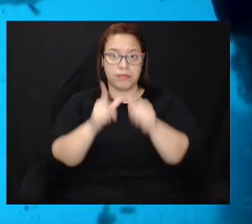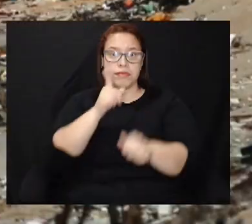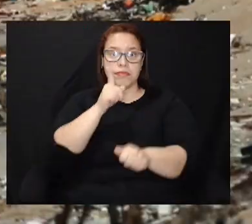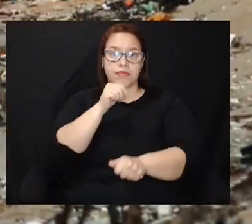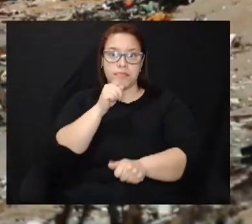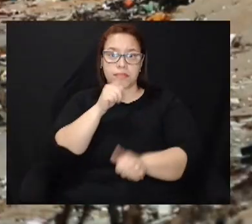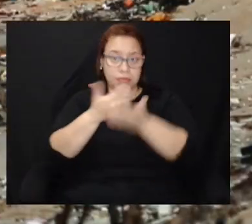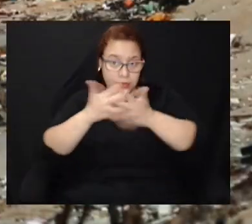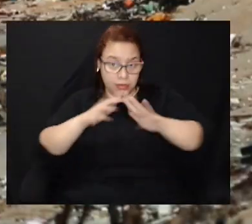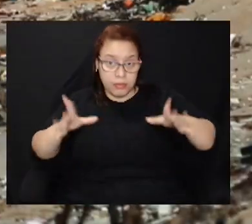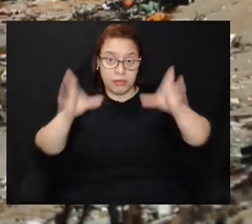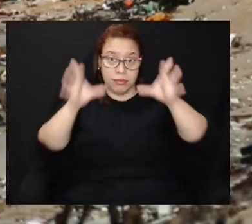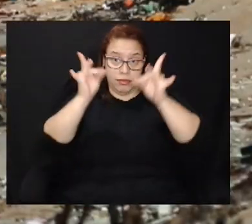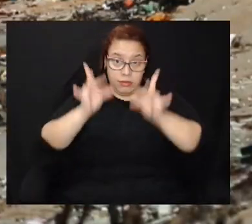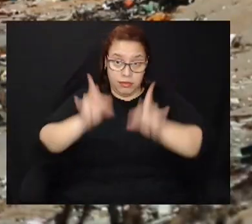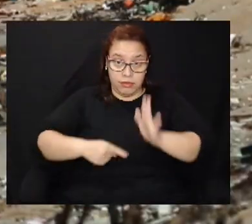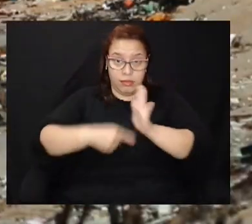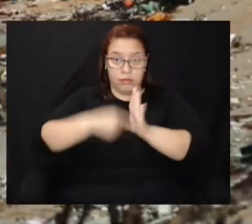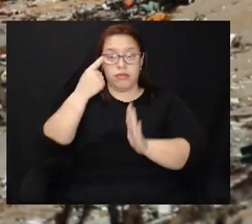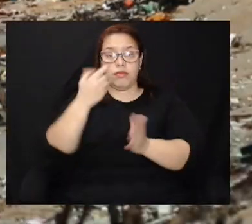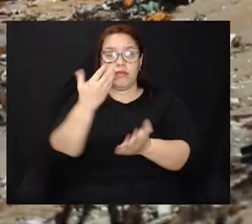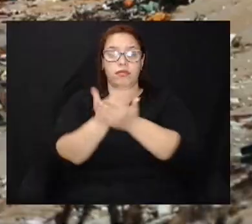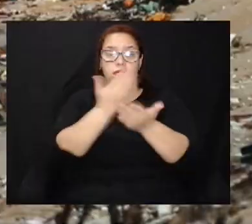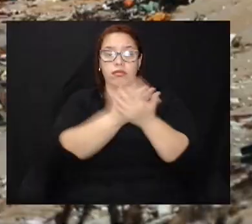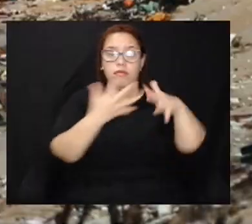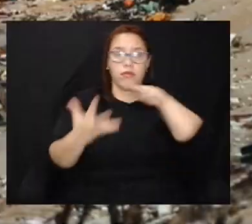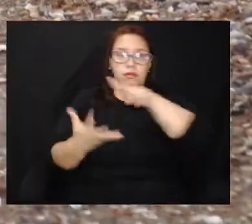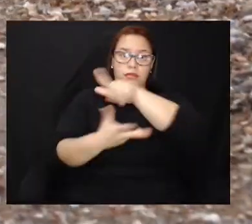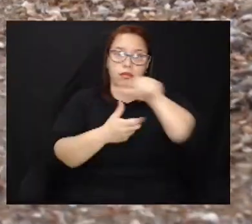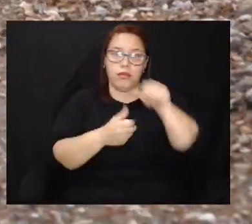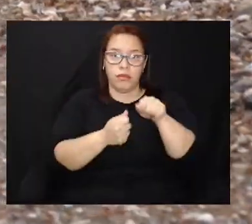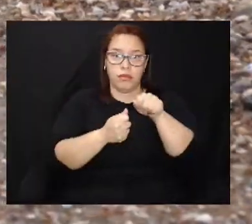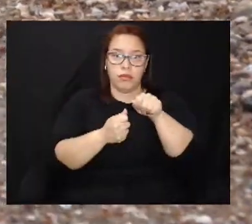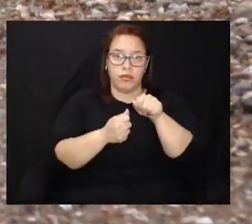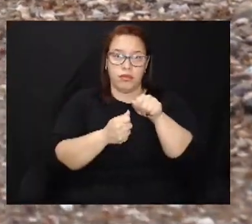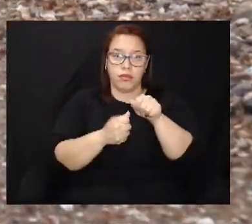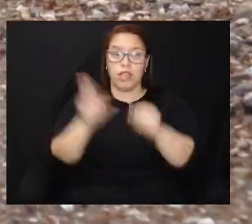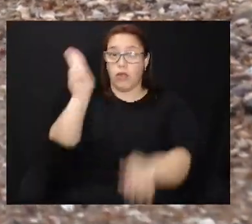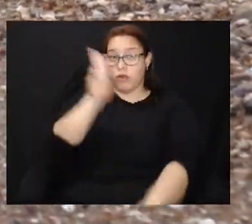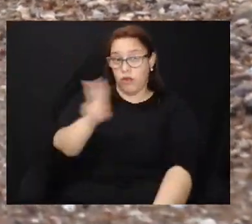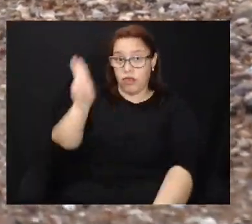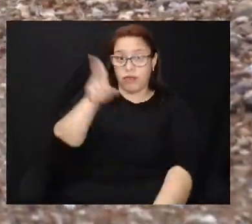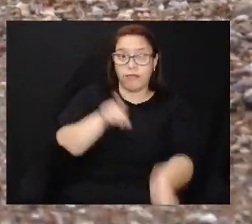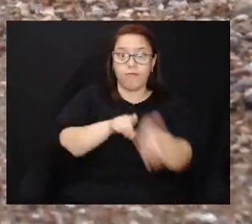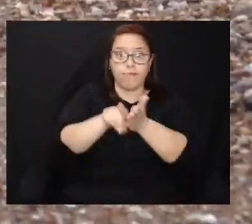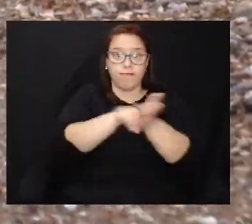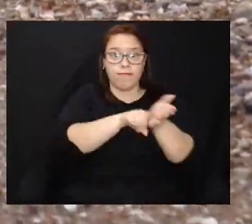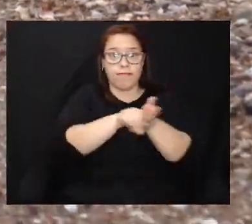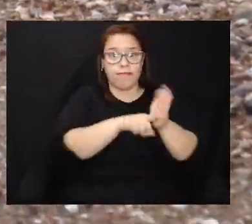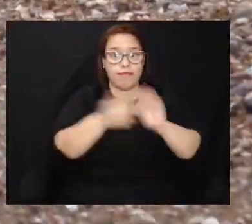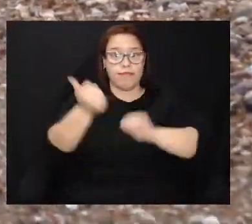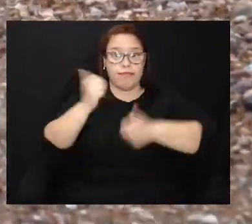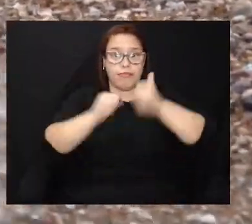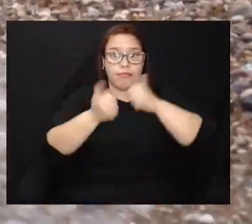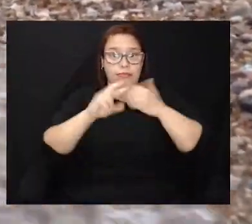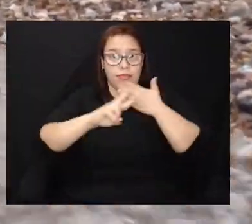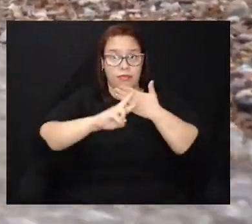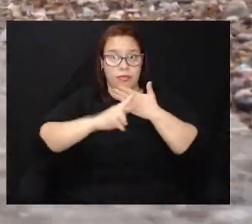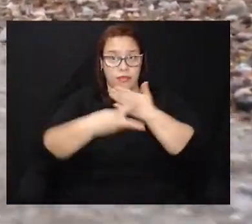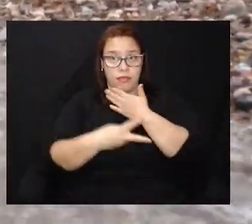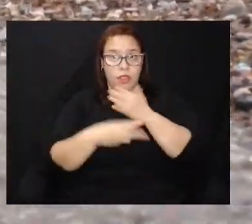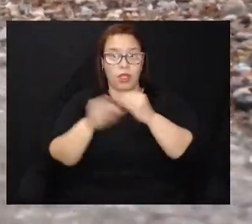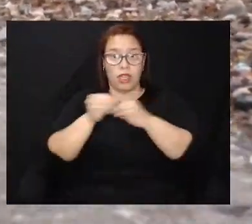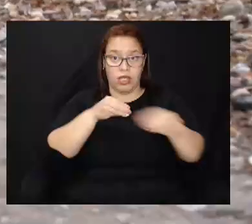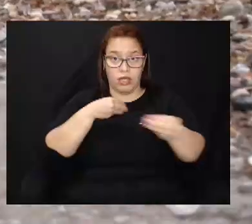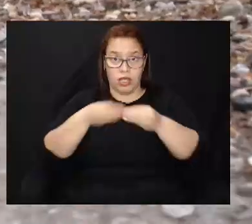primeira vez em um estudo global da Tulane University. A pesquisa analisou os impactos do plástico desde